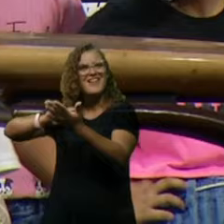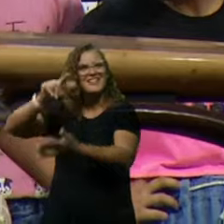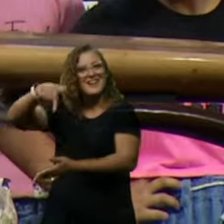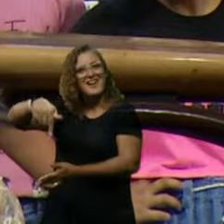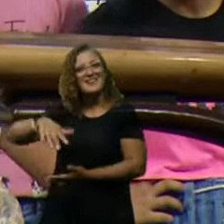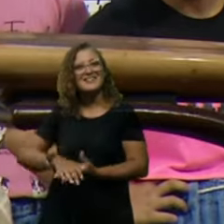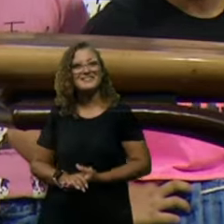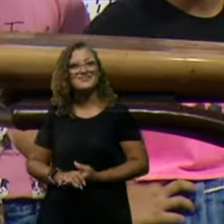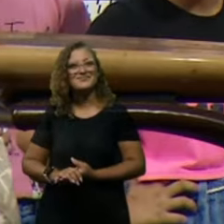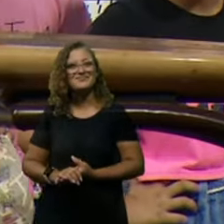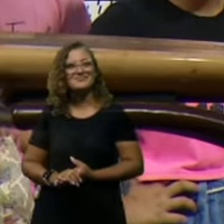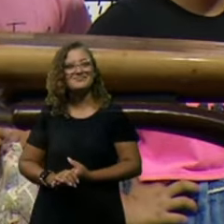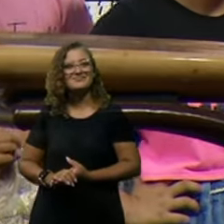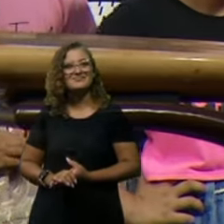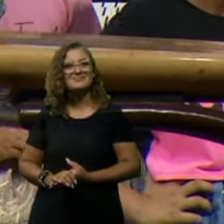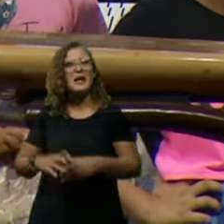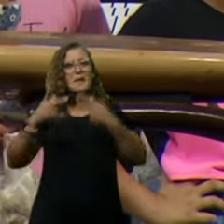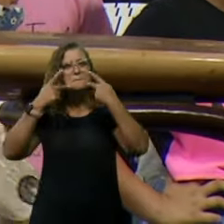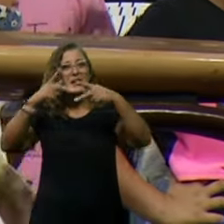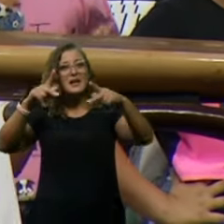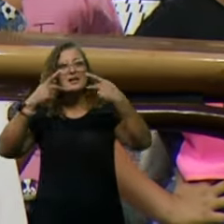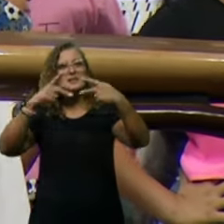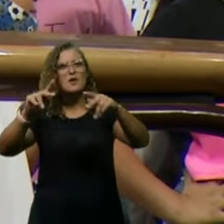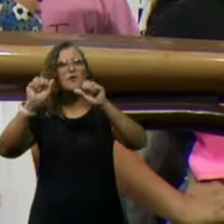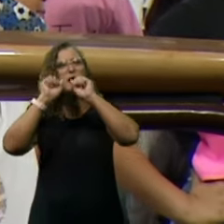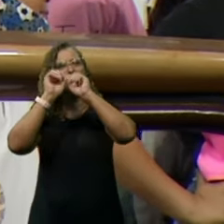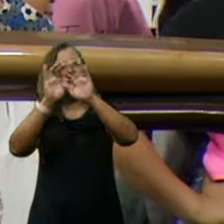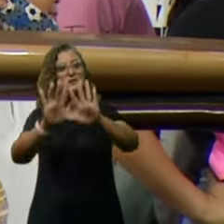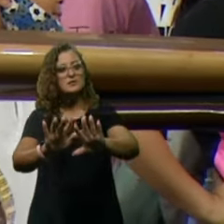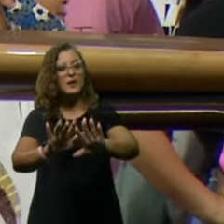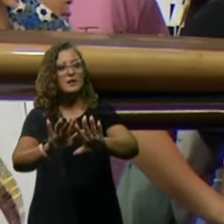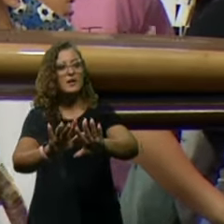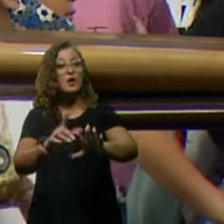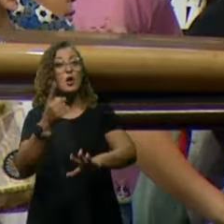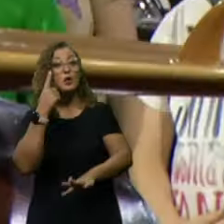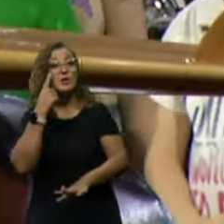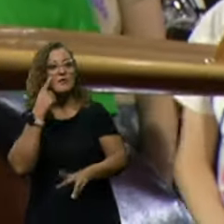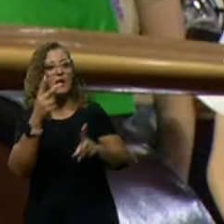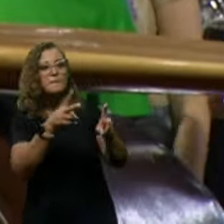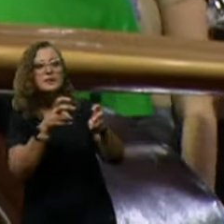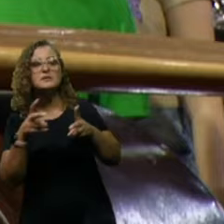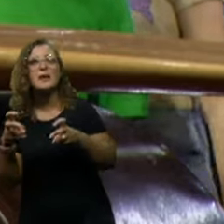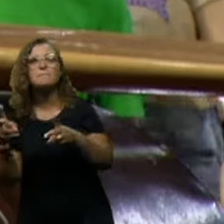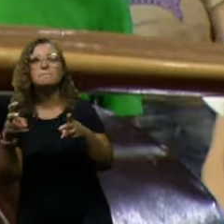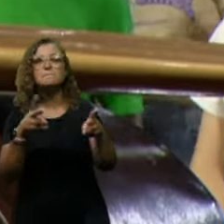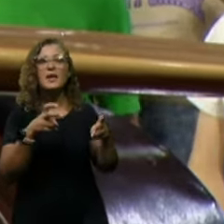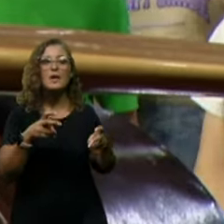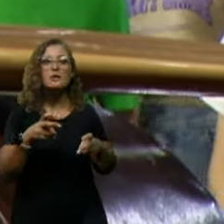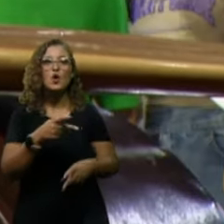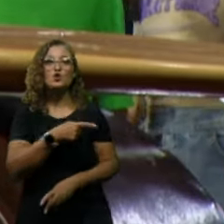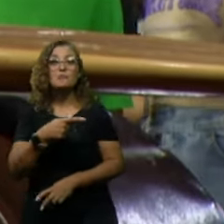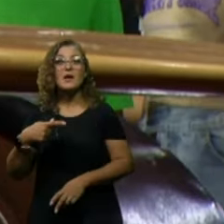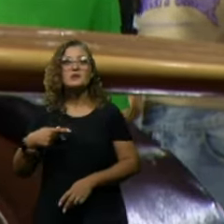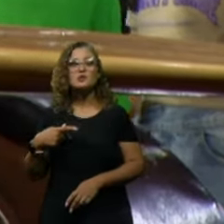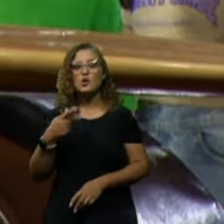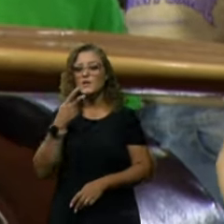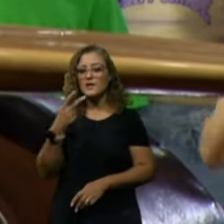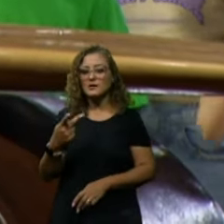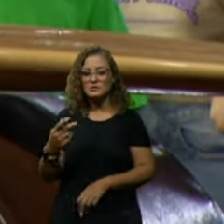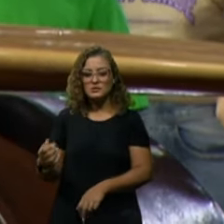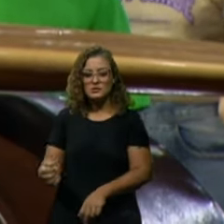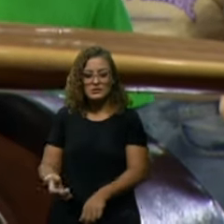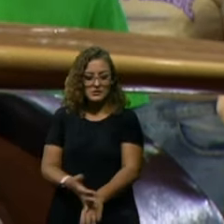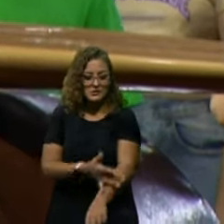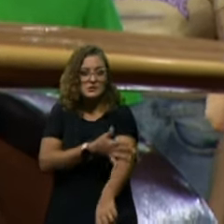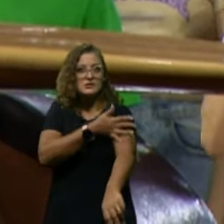e a palavra foi tão abençoada que eu tava ouvindo o pastor o pastor Alexandre de Porto Alegre falou assim ai me